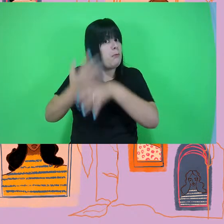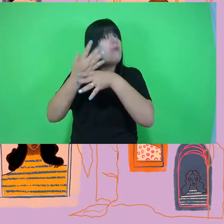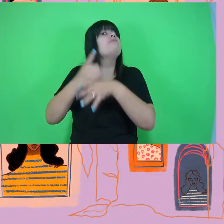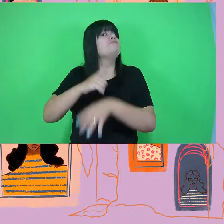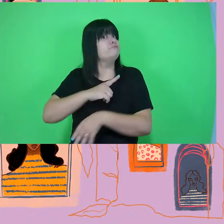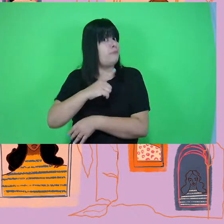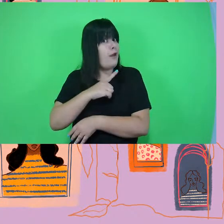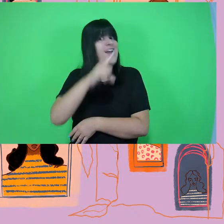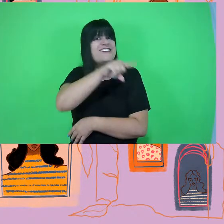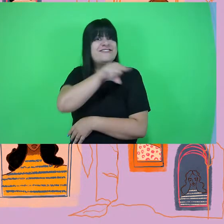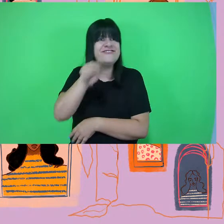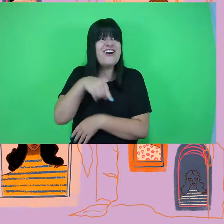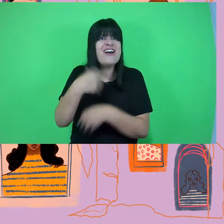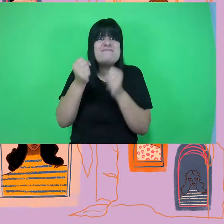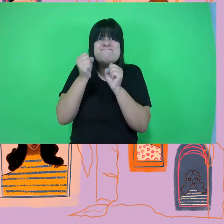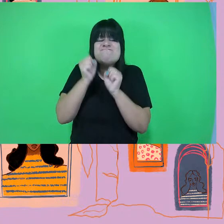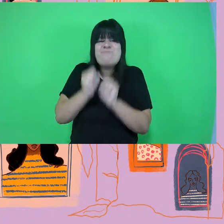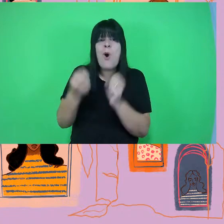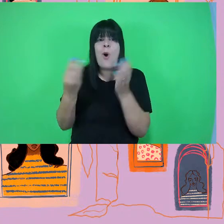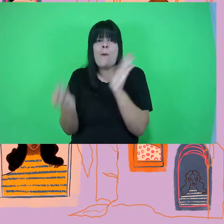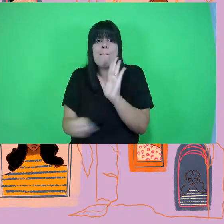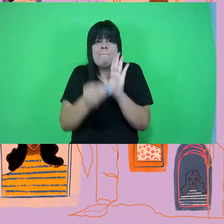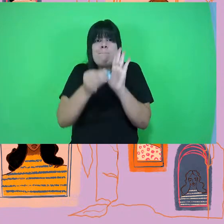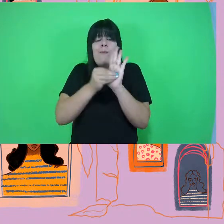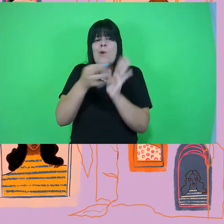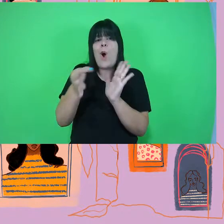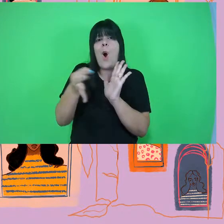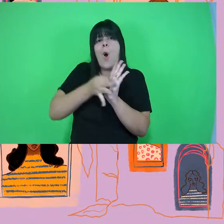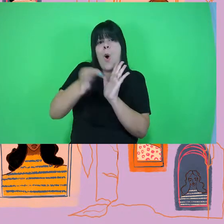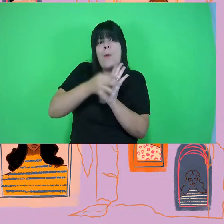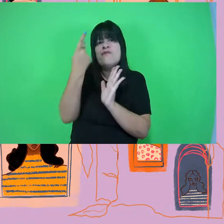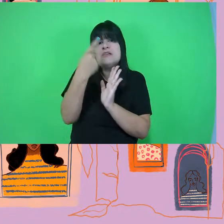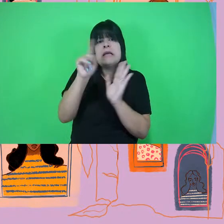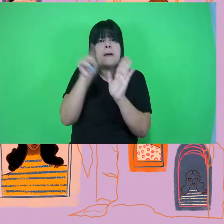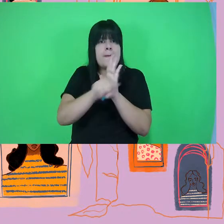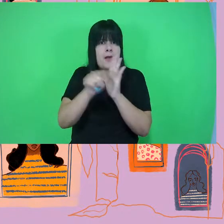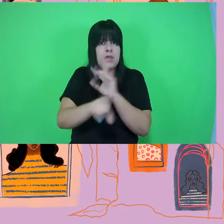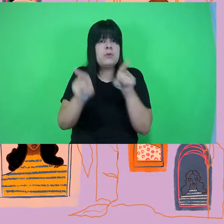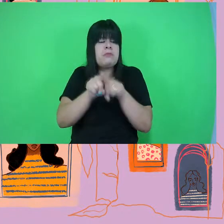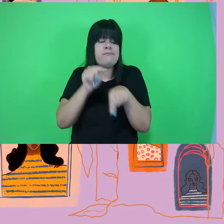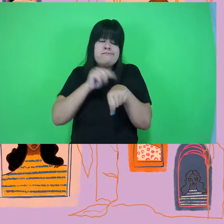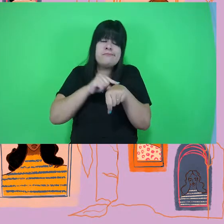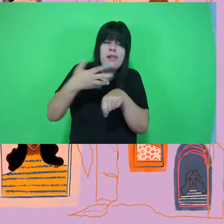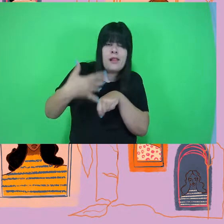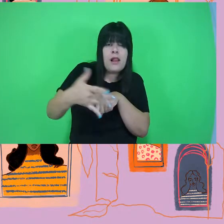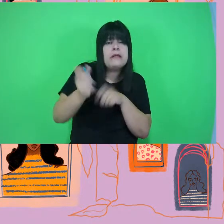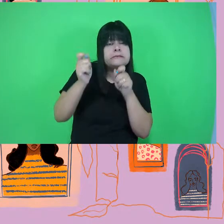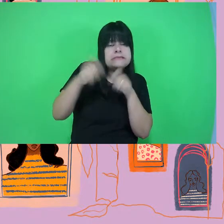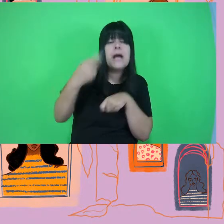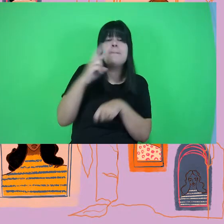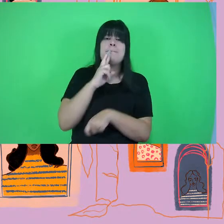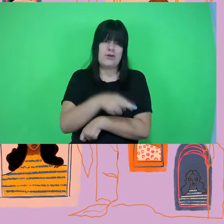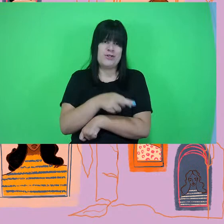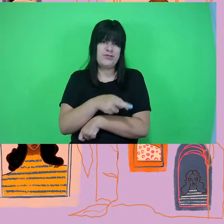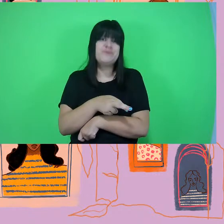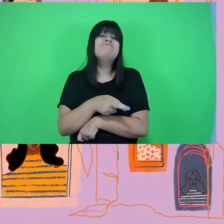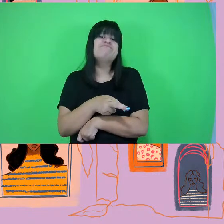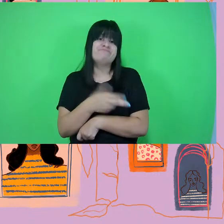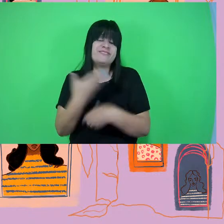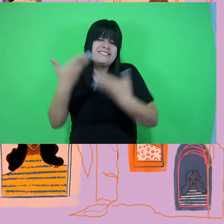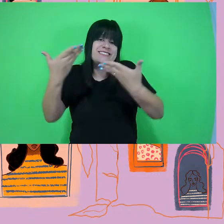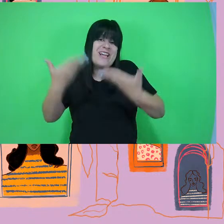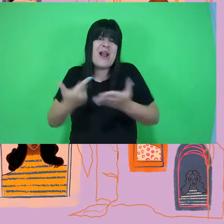em que vocês podem deixar seus comentários e perguntas, que de acordo com o nosso tempo serão respondidas. Agora chegou o